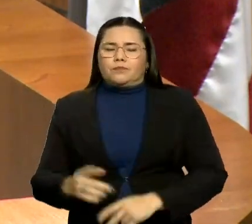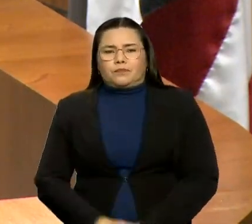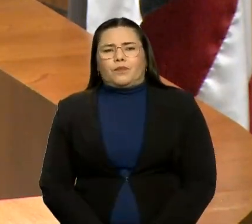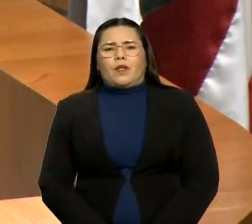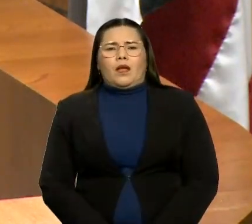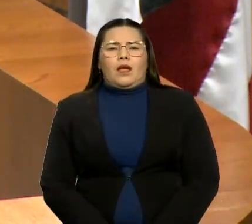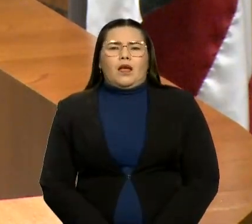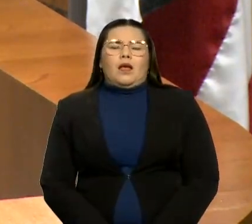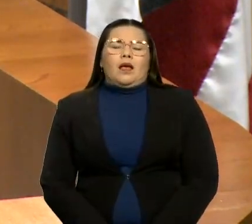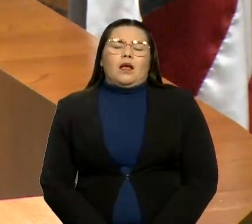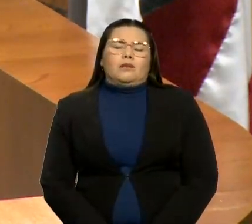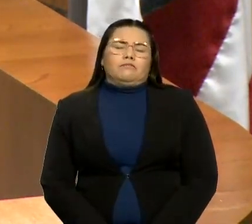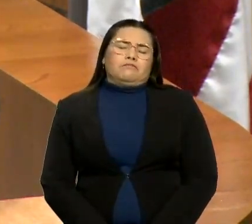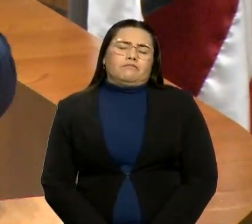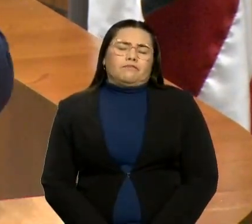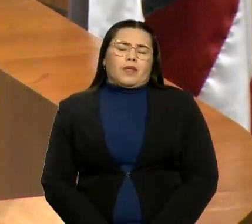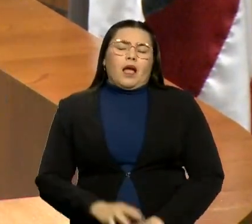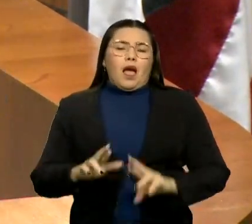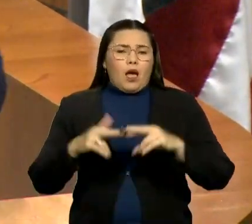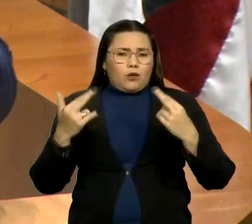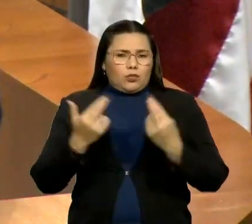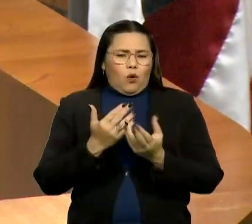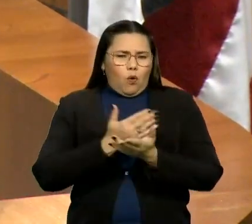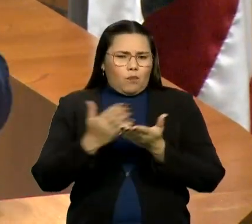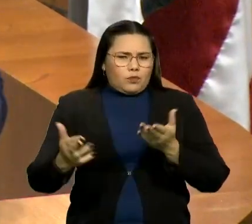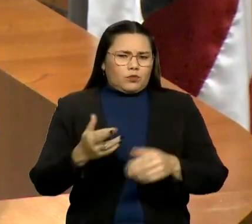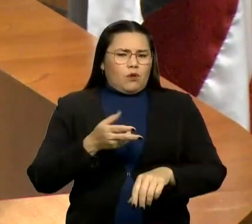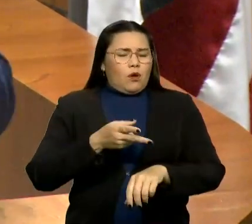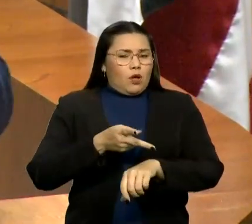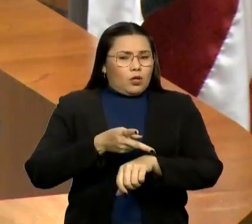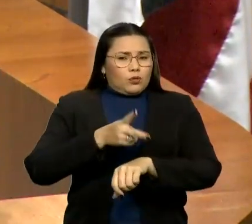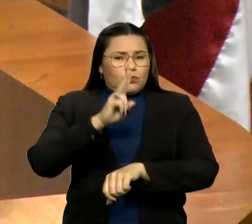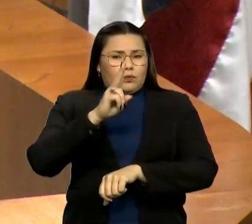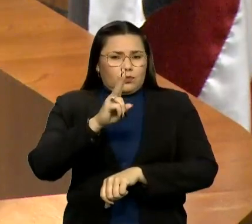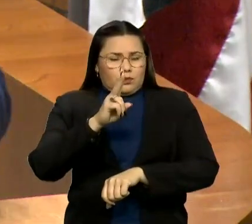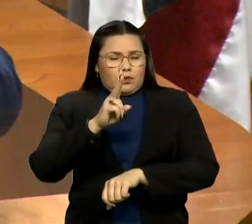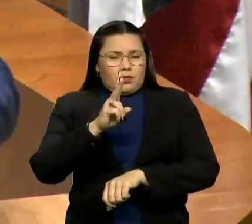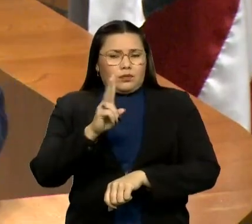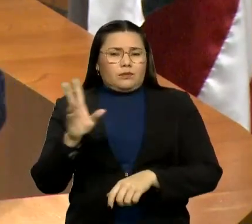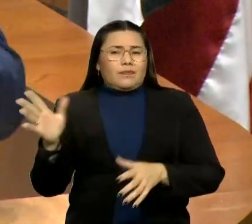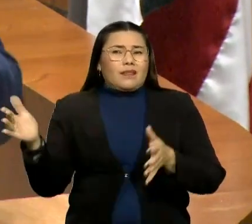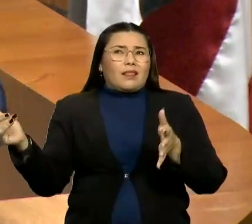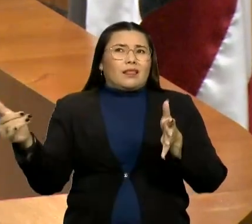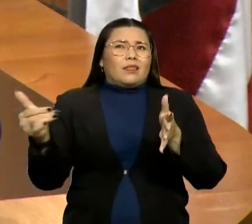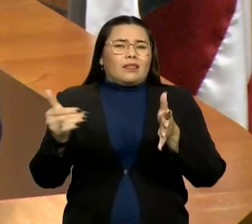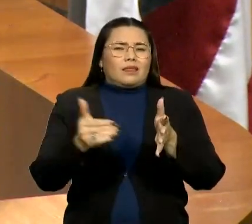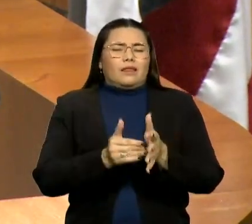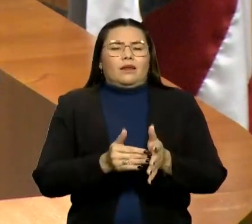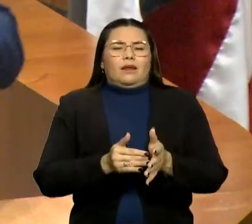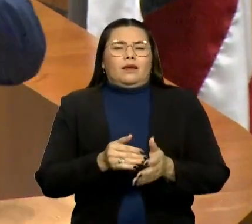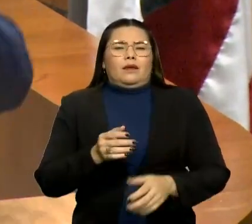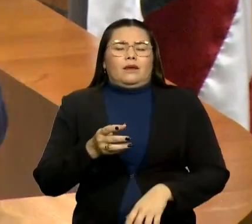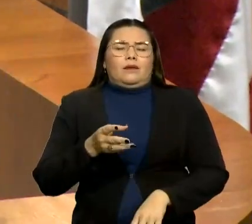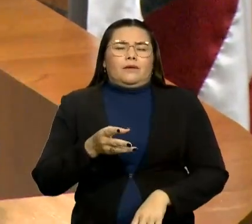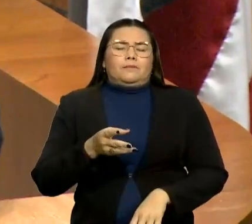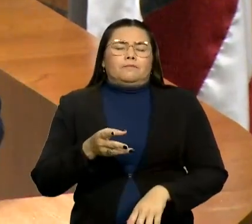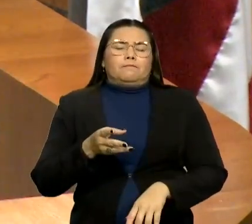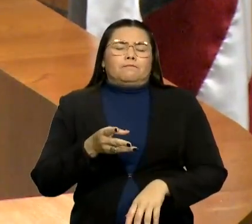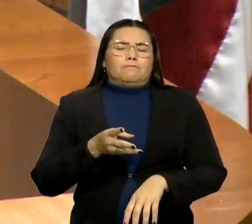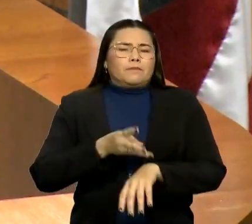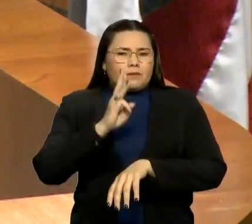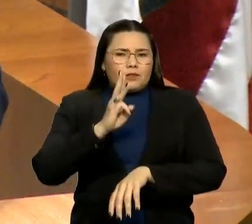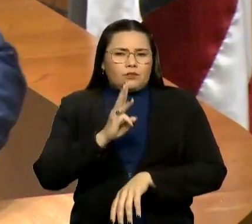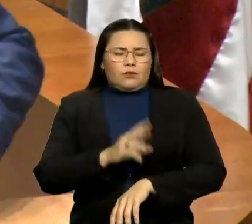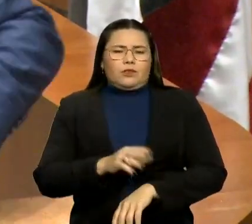horas. Uma reunião muito proveitosa, tratando dos direitos dos servidores da Raposa. Muitas reclamações, muitos